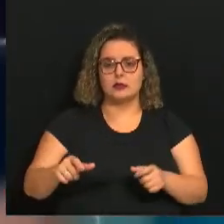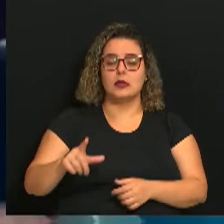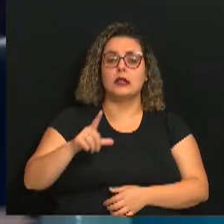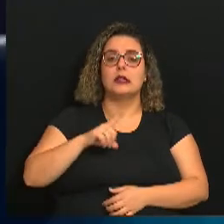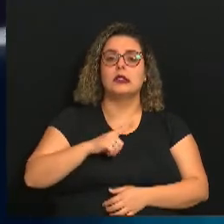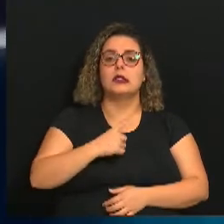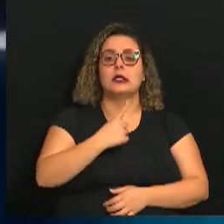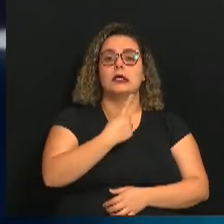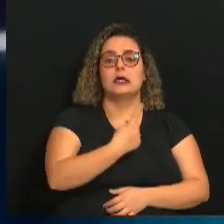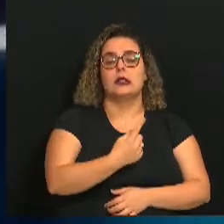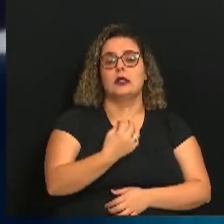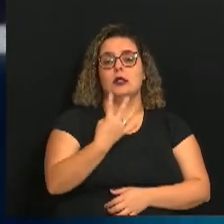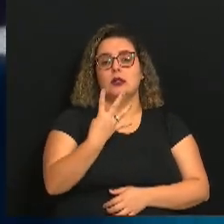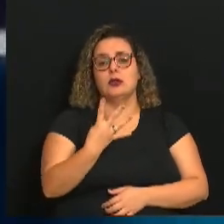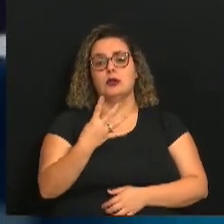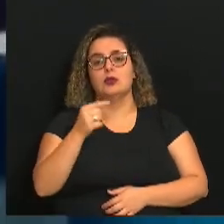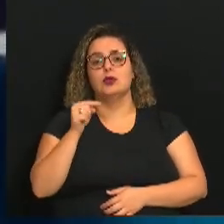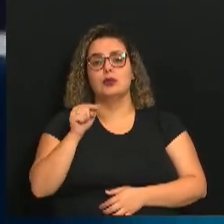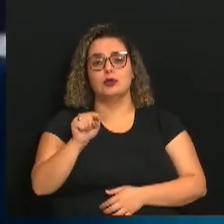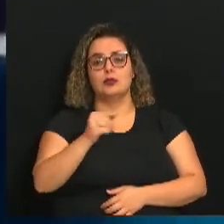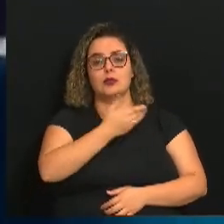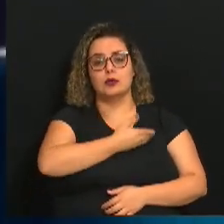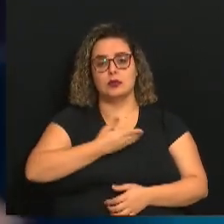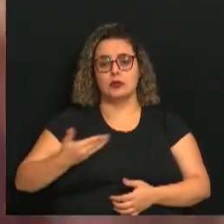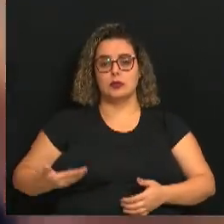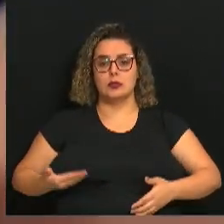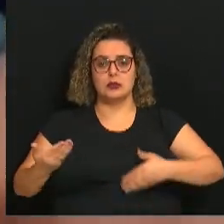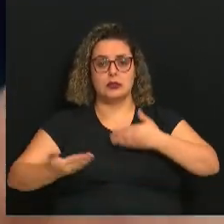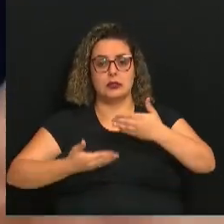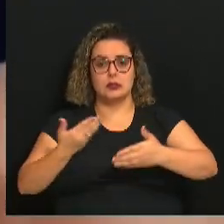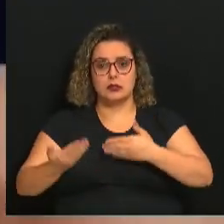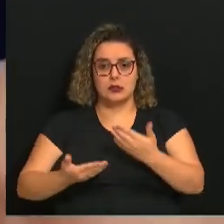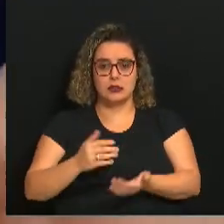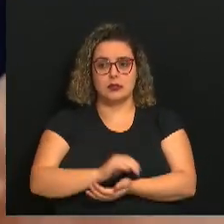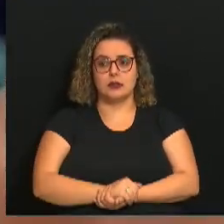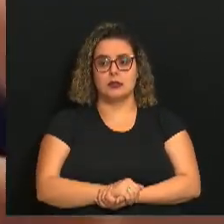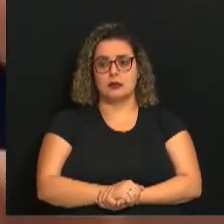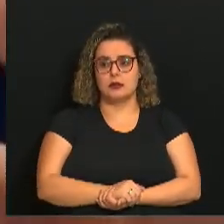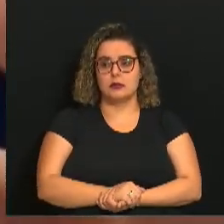mil servidores públicos na ativa, 14. E lá,